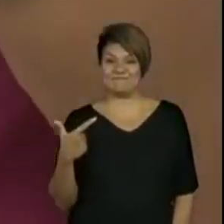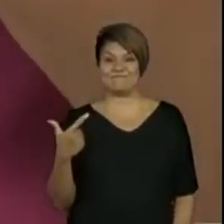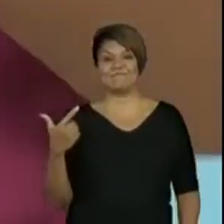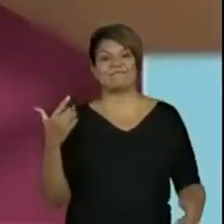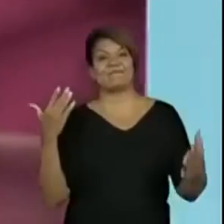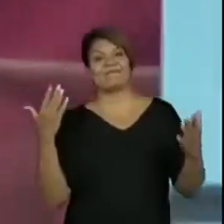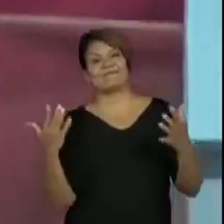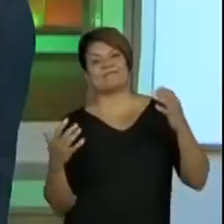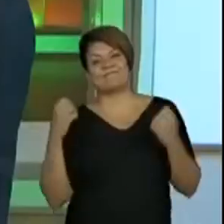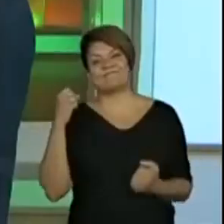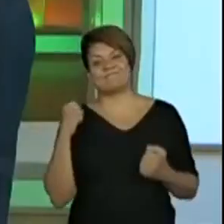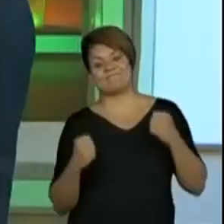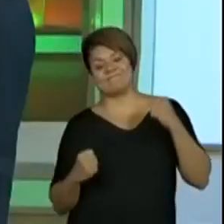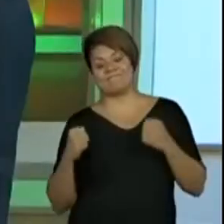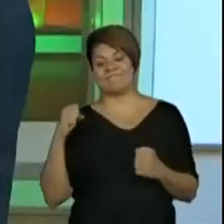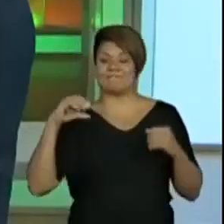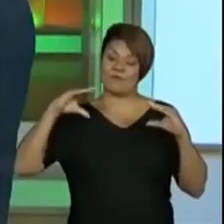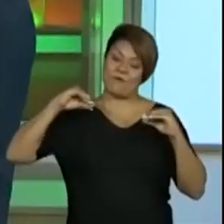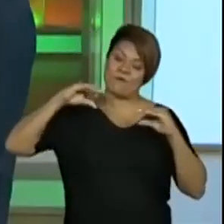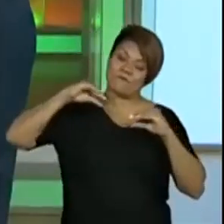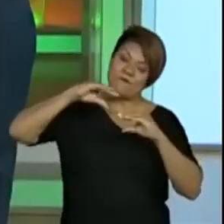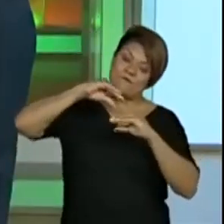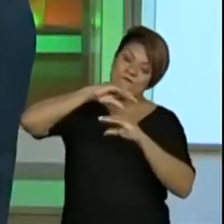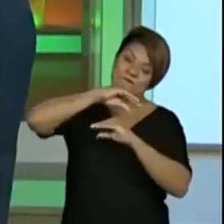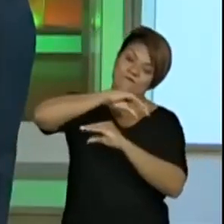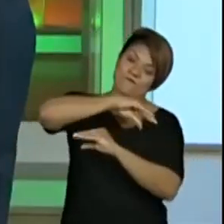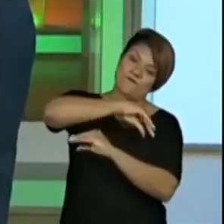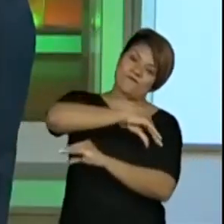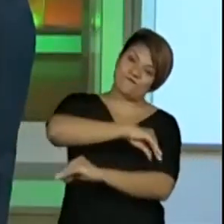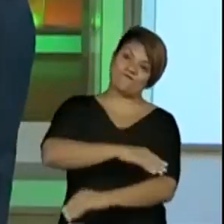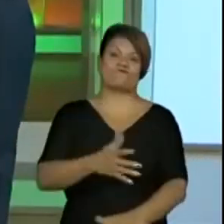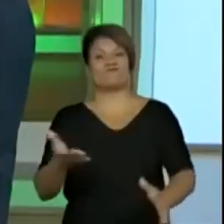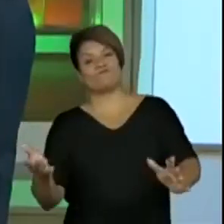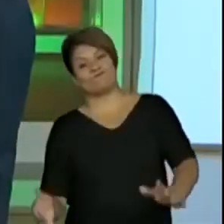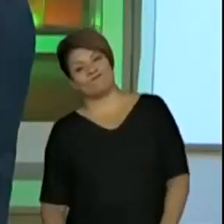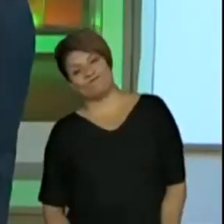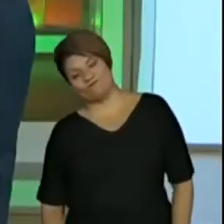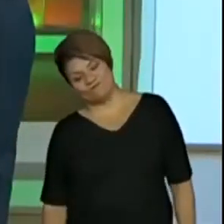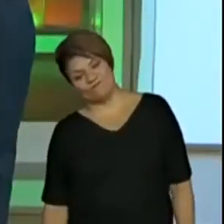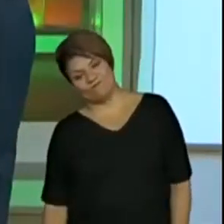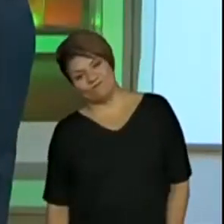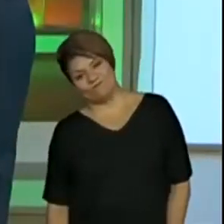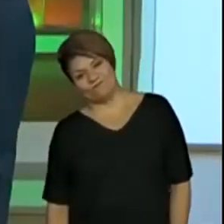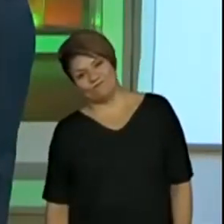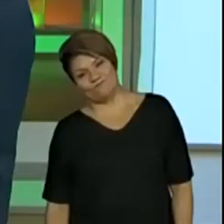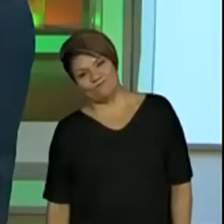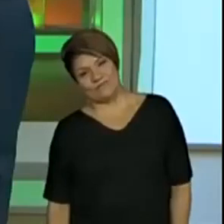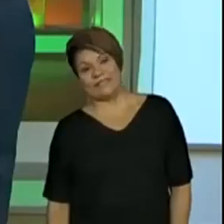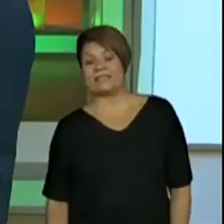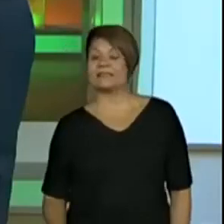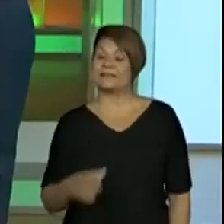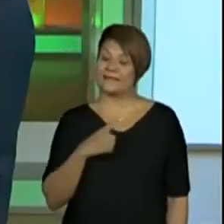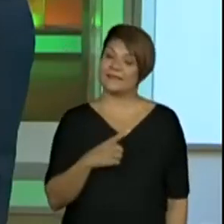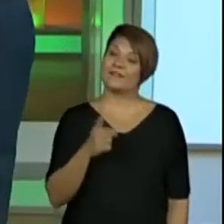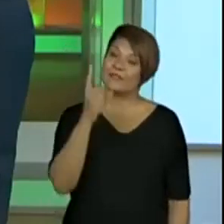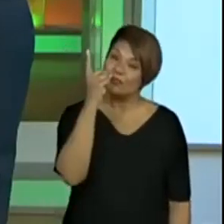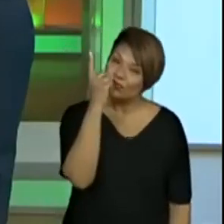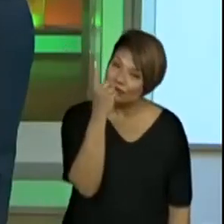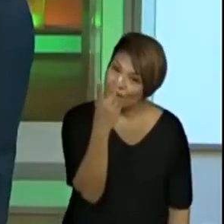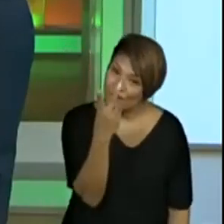12. Quen, quen, quen, quen. Não deu certo. Não deu certo. Nós temos